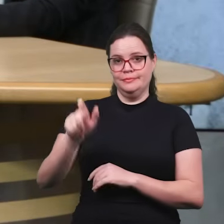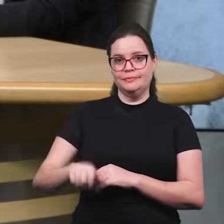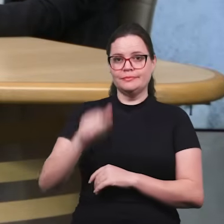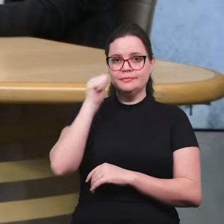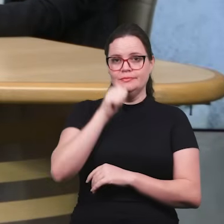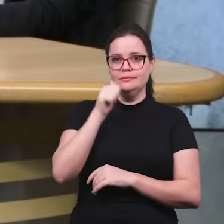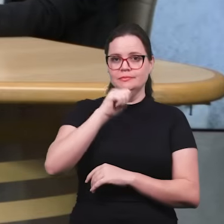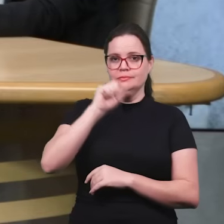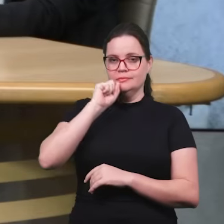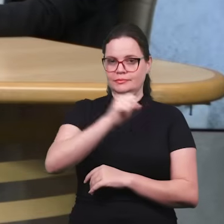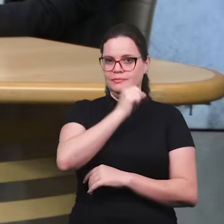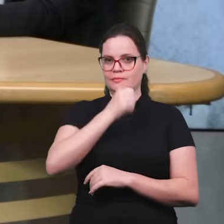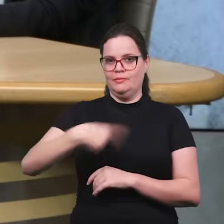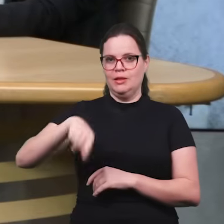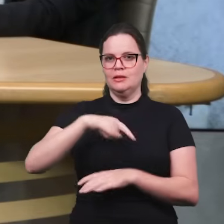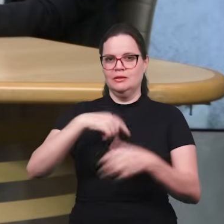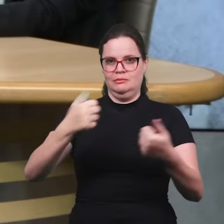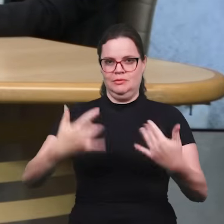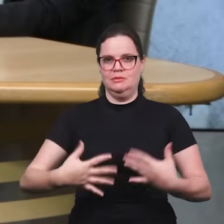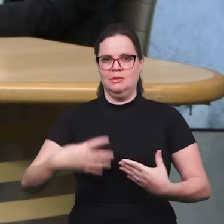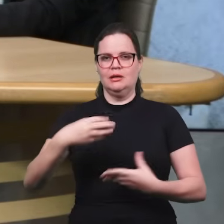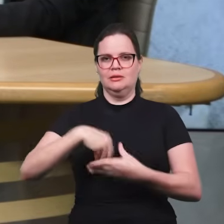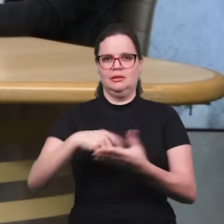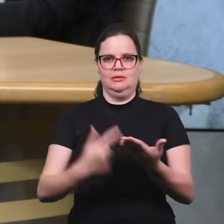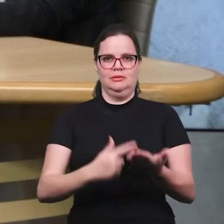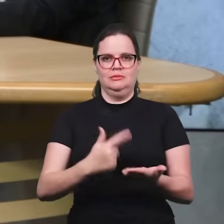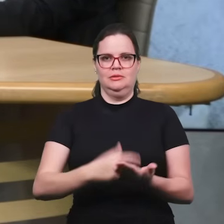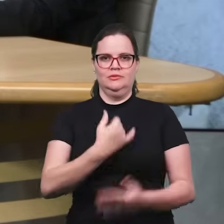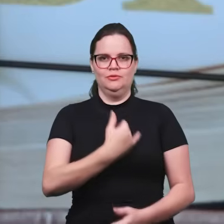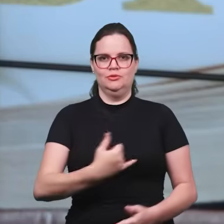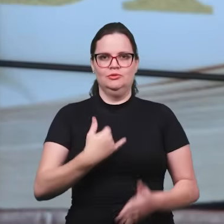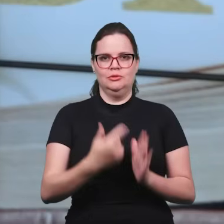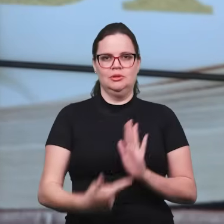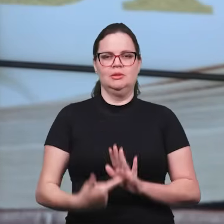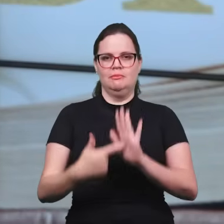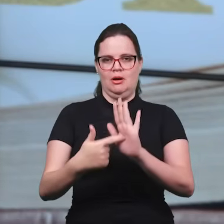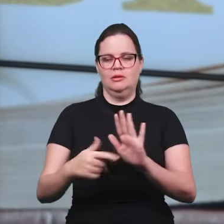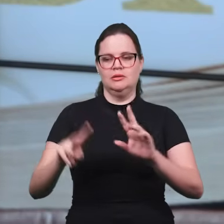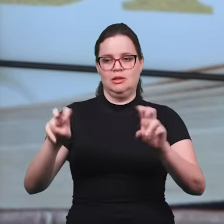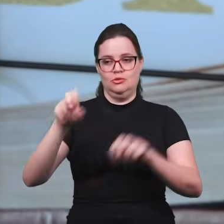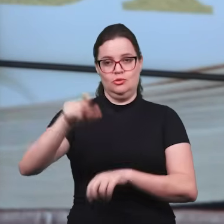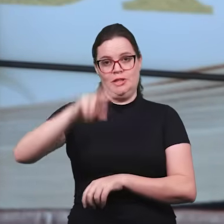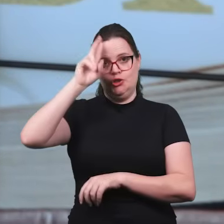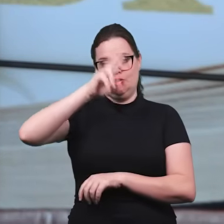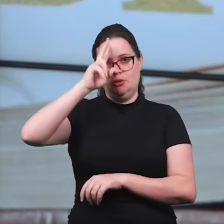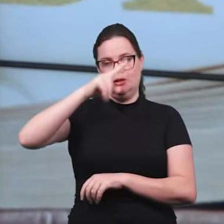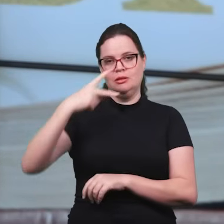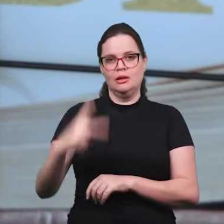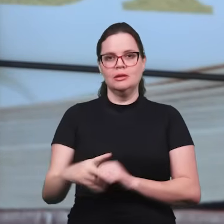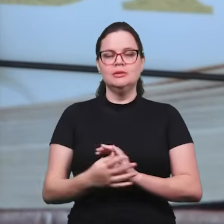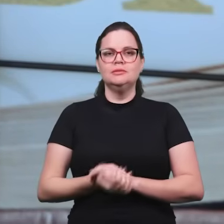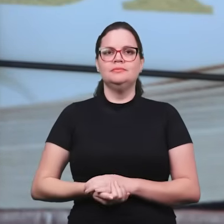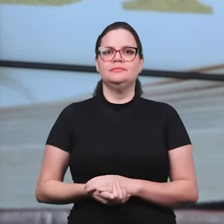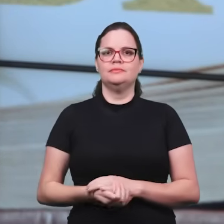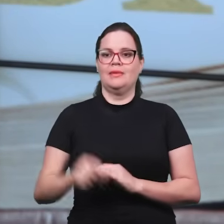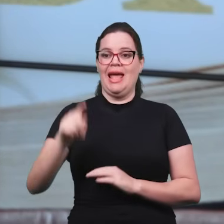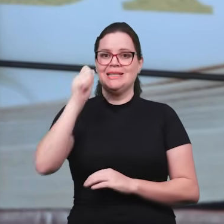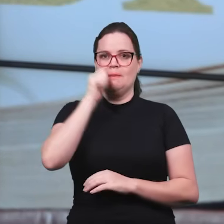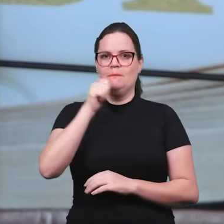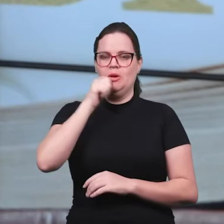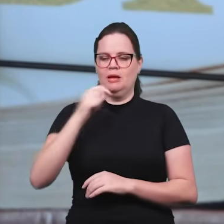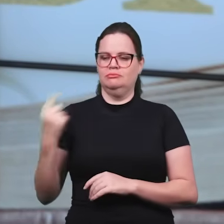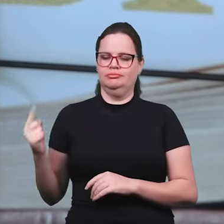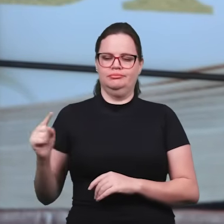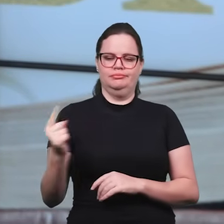samaritana, que a gente está aqui no Evangelho de João, em que ele relata a respeito dela, que ela ia até o